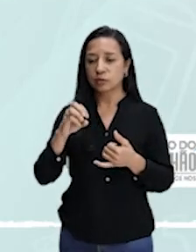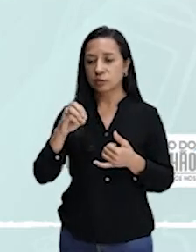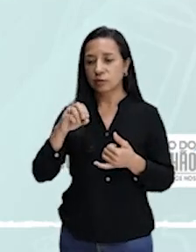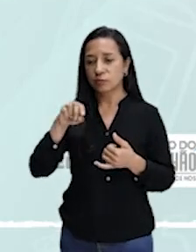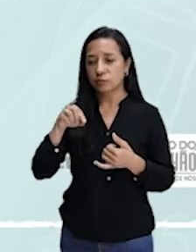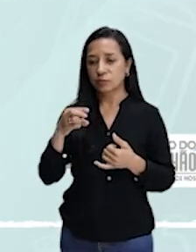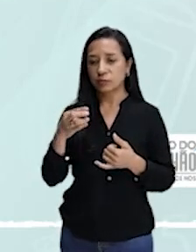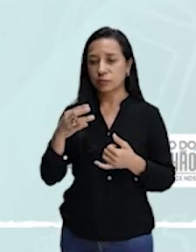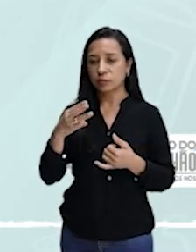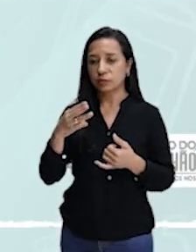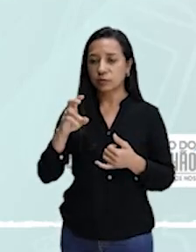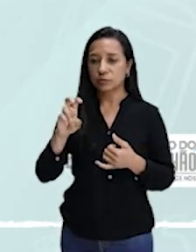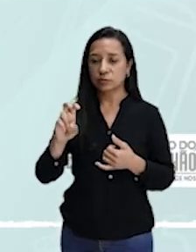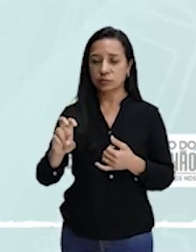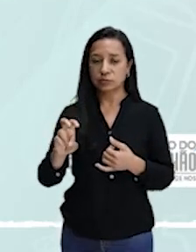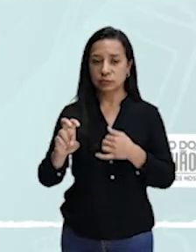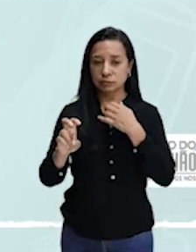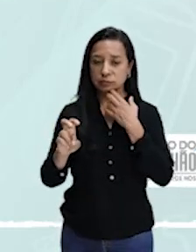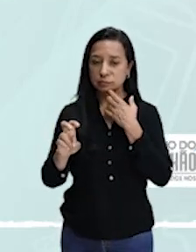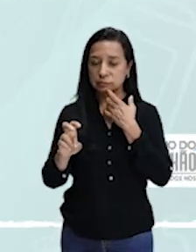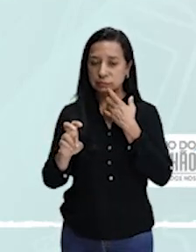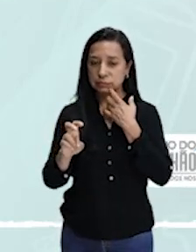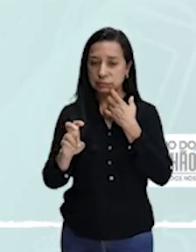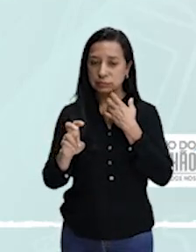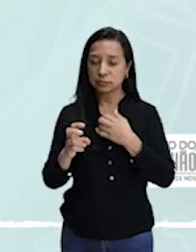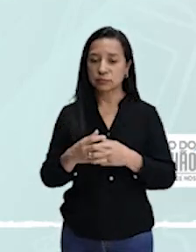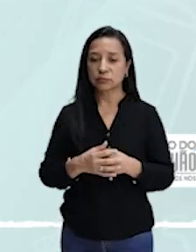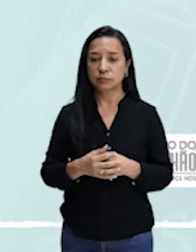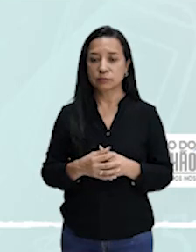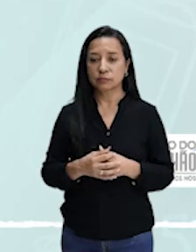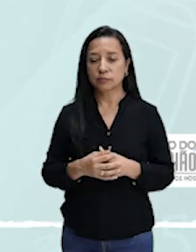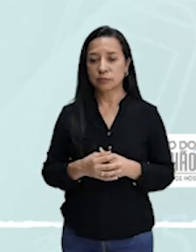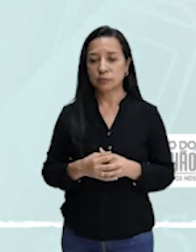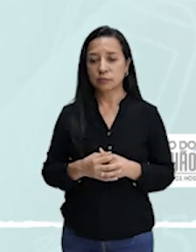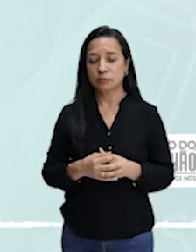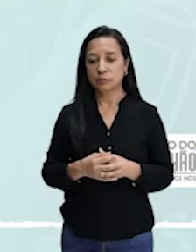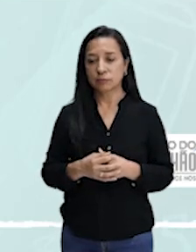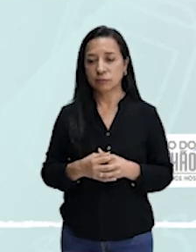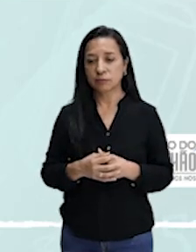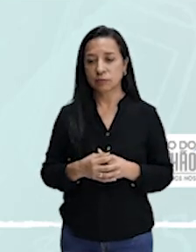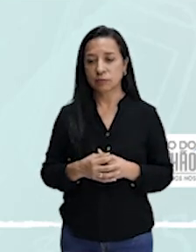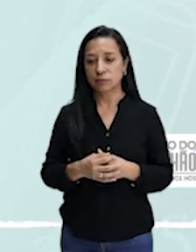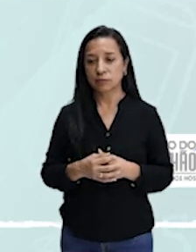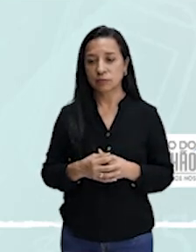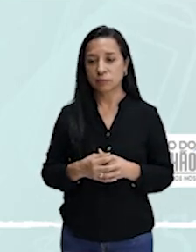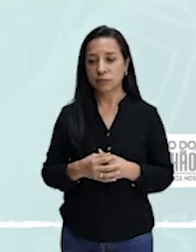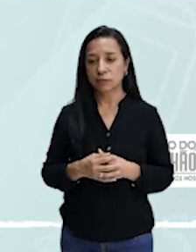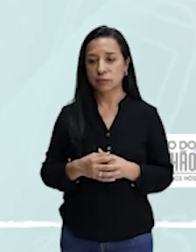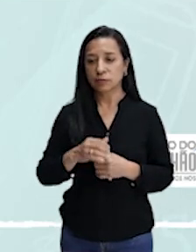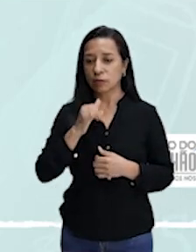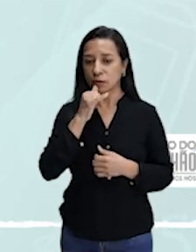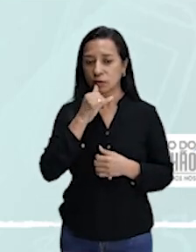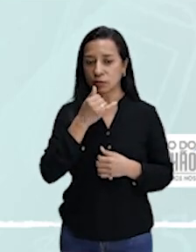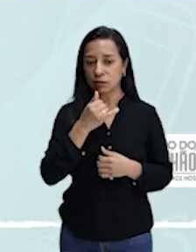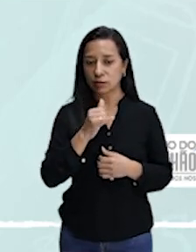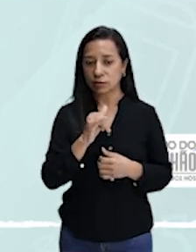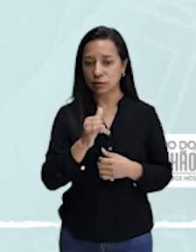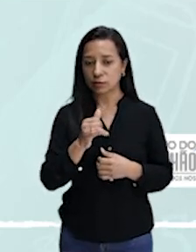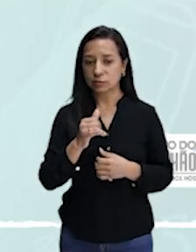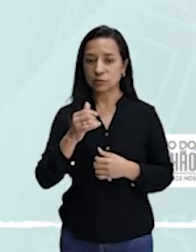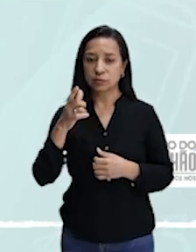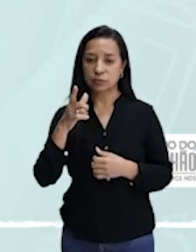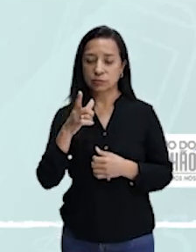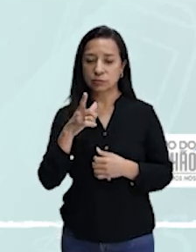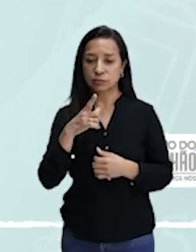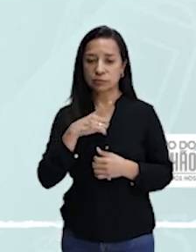o módulo da carga elétrica que atravessou o fio durante esse tempo foi de aí nós